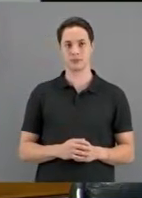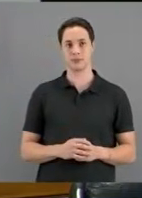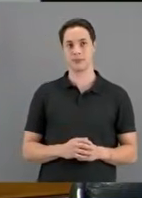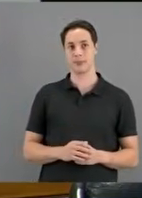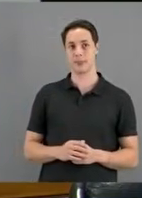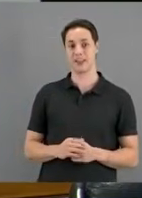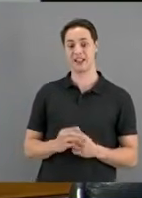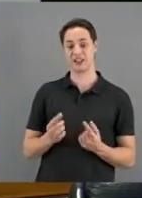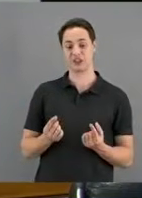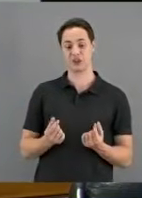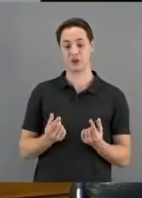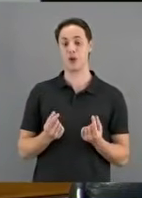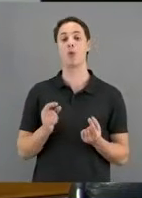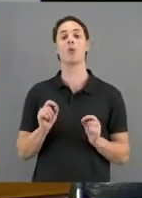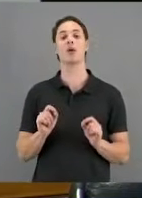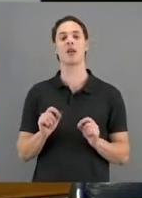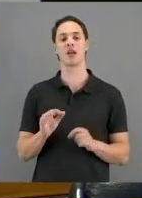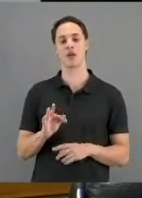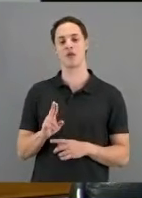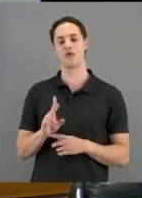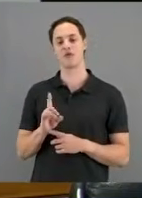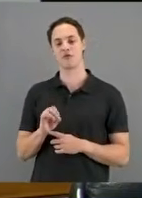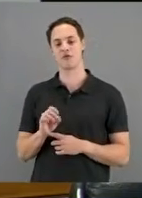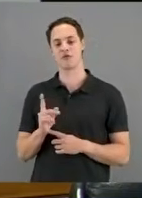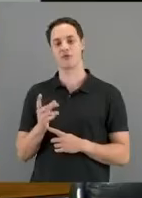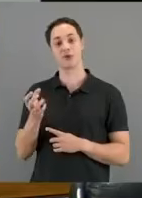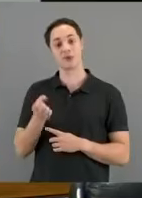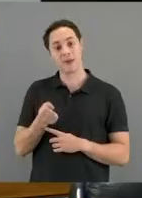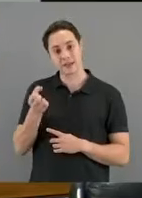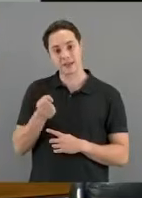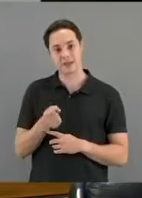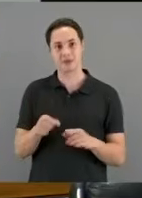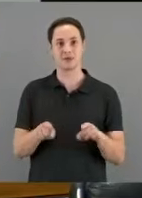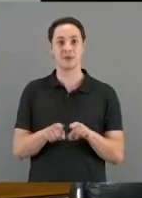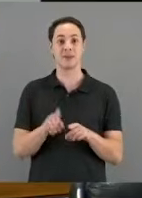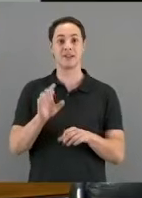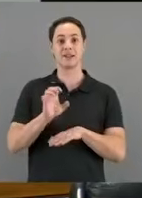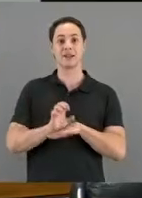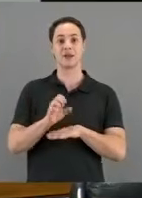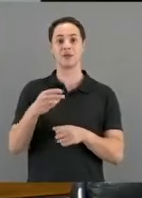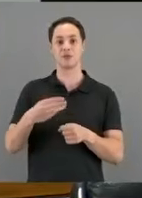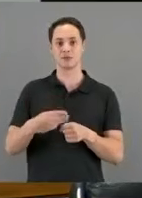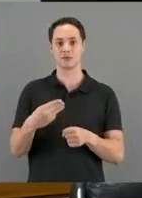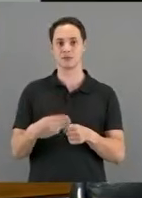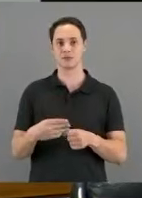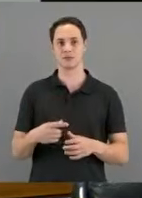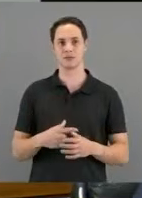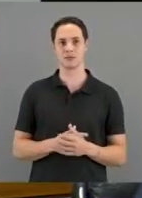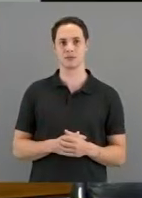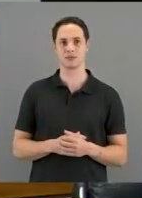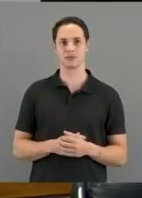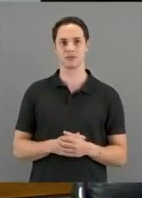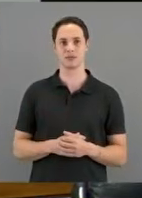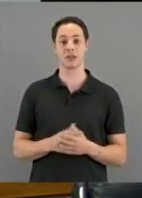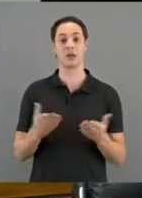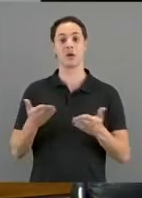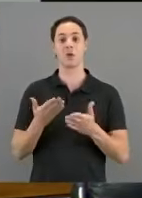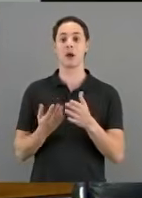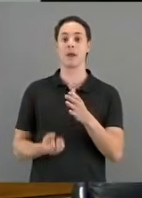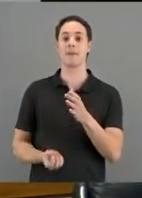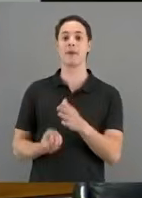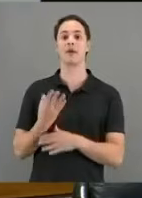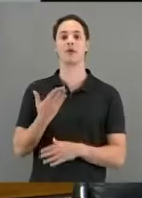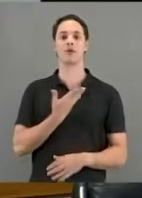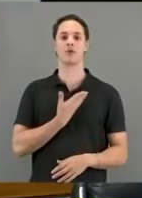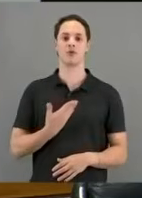de fundo de pensões e de dinheiro de estados e de municípios. E aqui aparece o